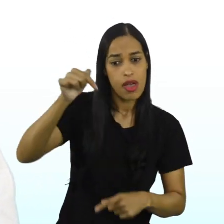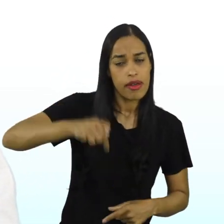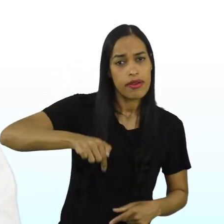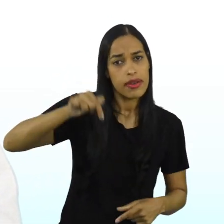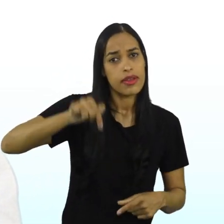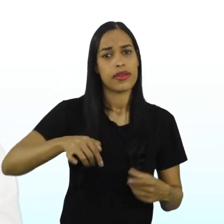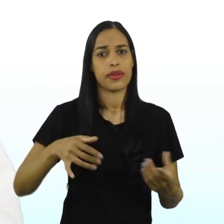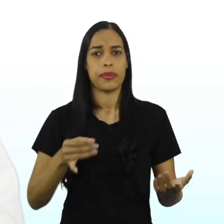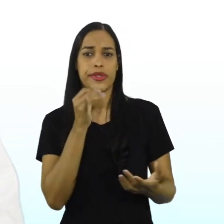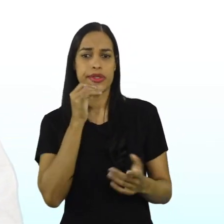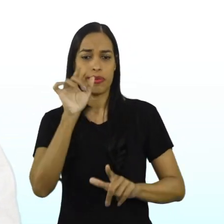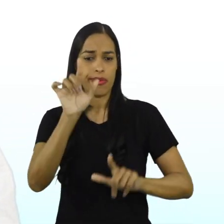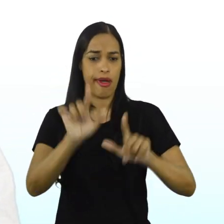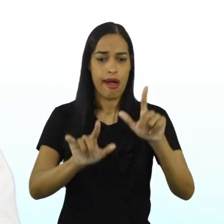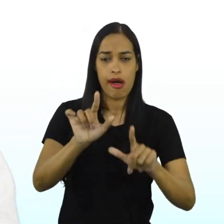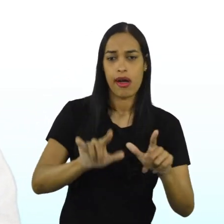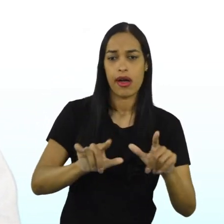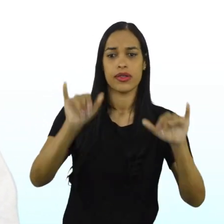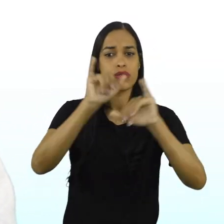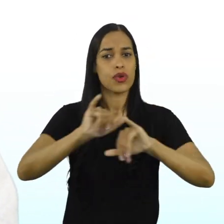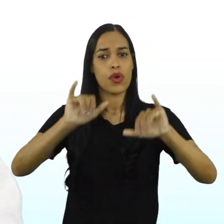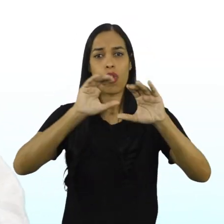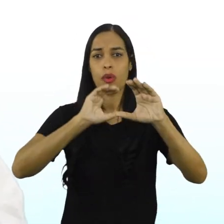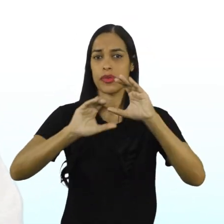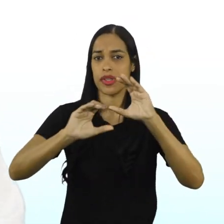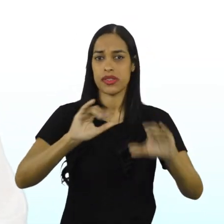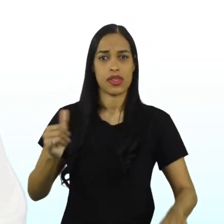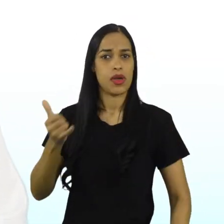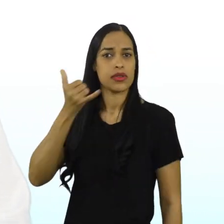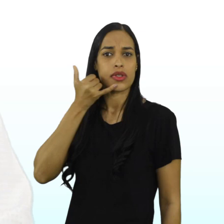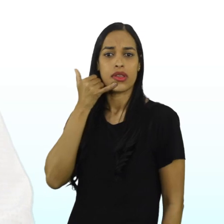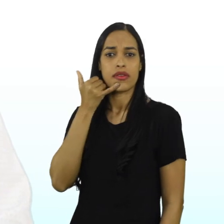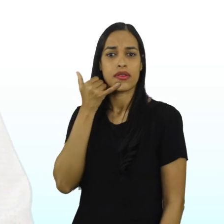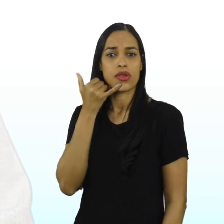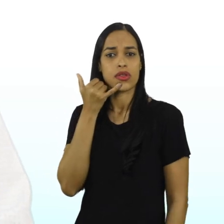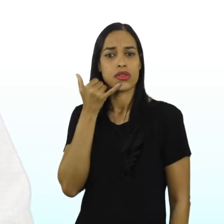aqui, através de um rádio de comunicação, através de um telefone.